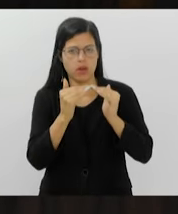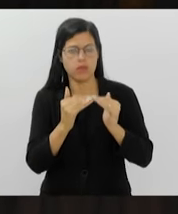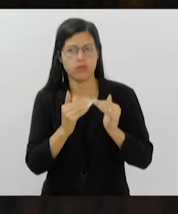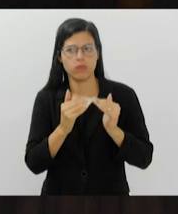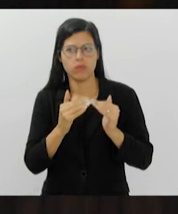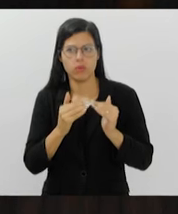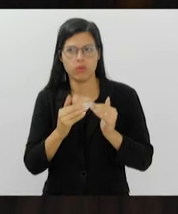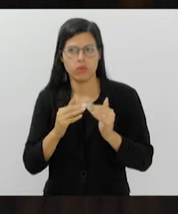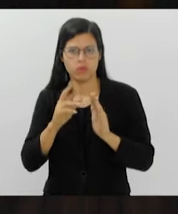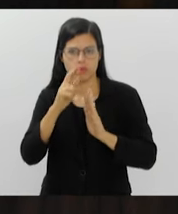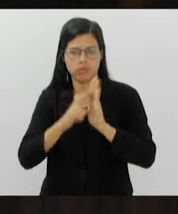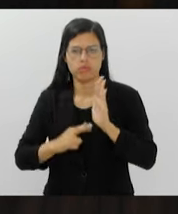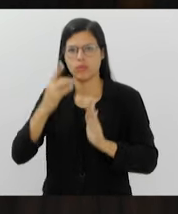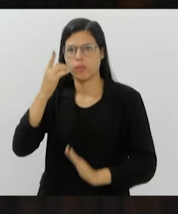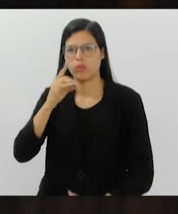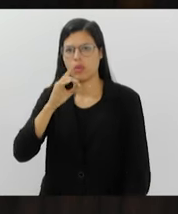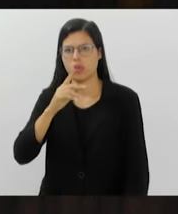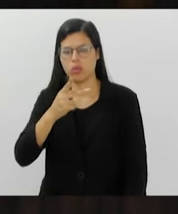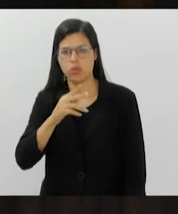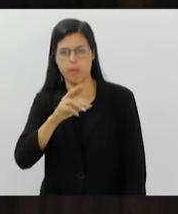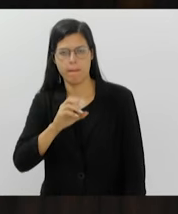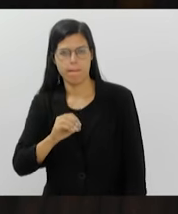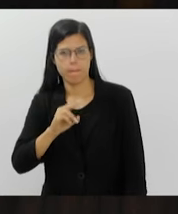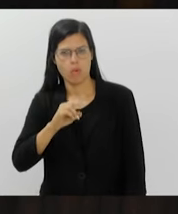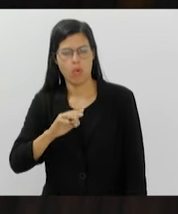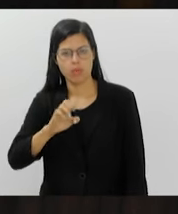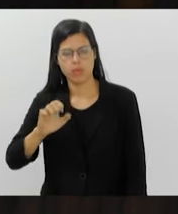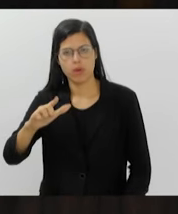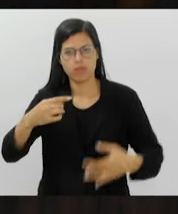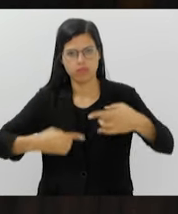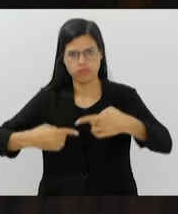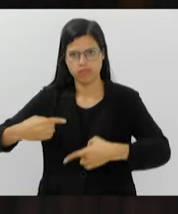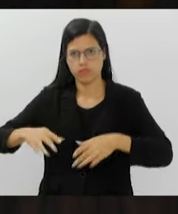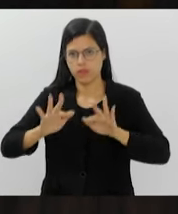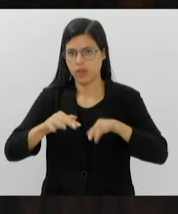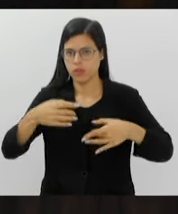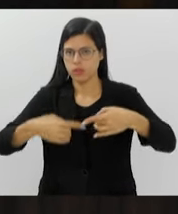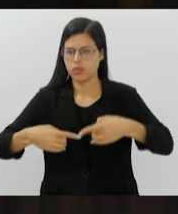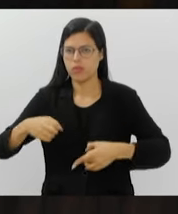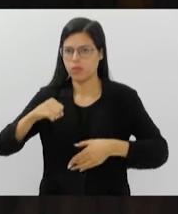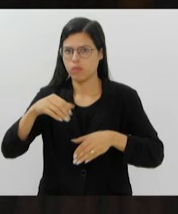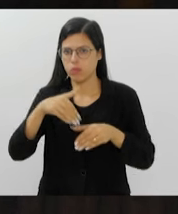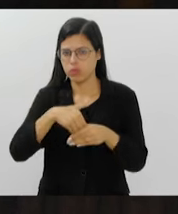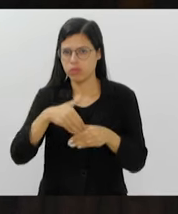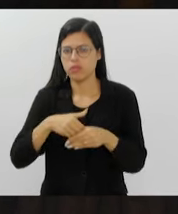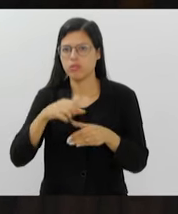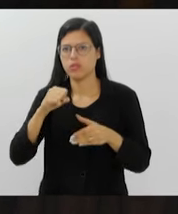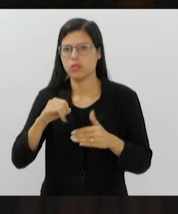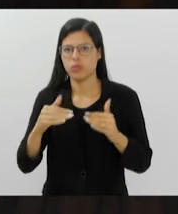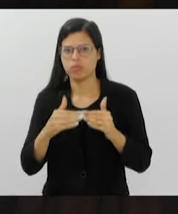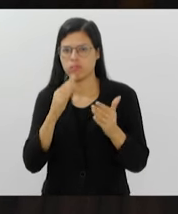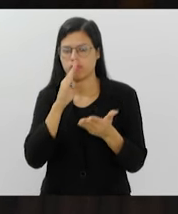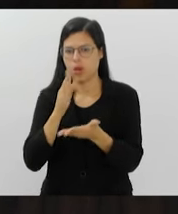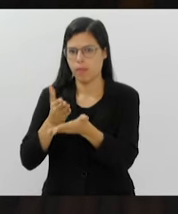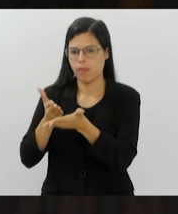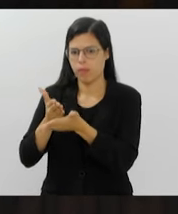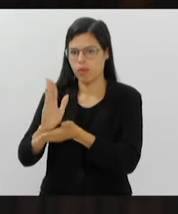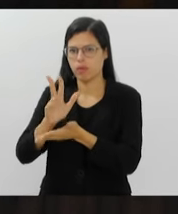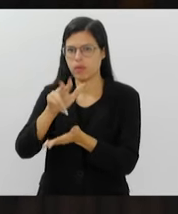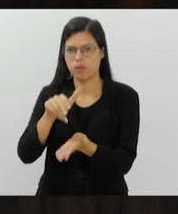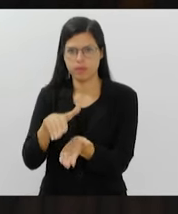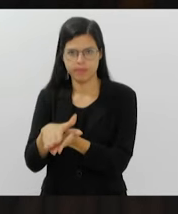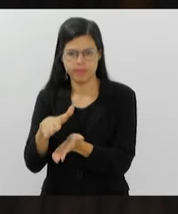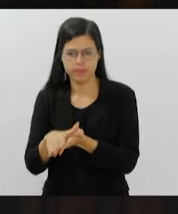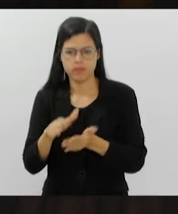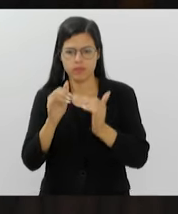Felipe Pobel. Em discussão, não havendo quem queira discutir, será a discussão em votação. Senhores que aprovam, mas como estão, aprovado, vai a